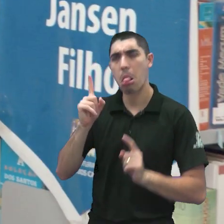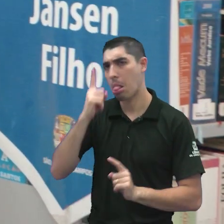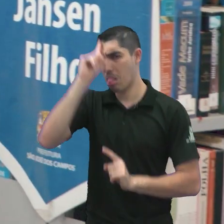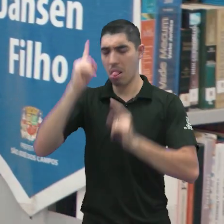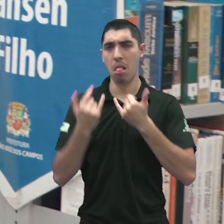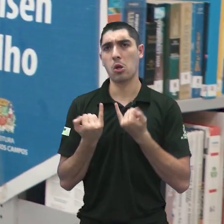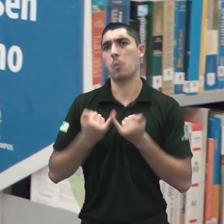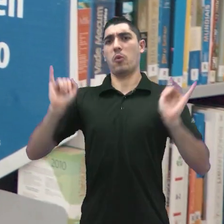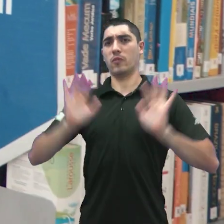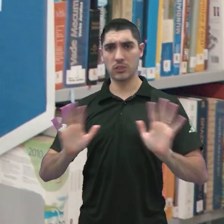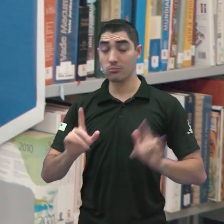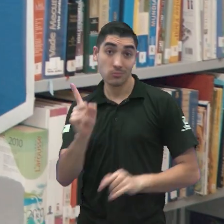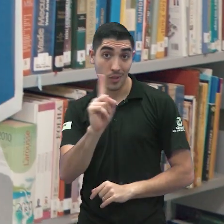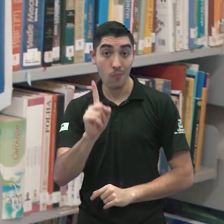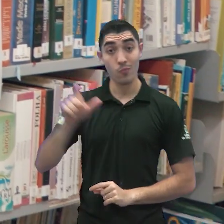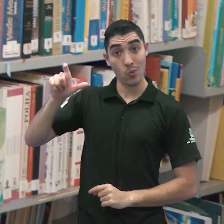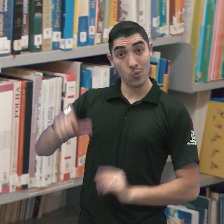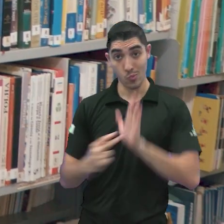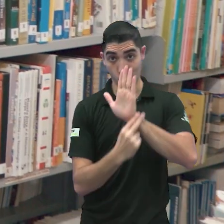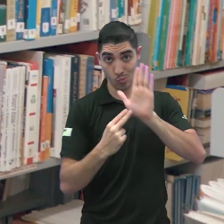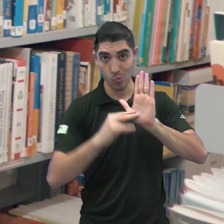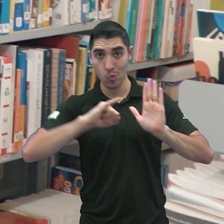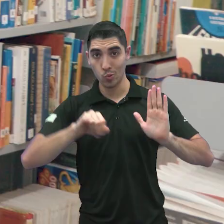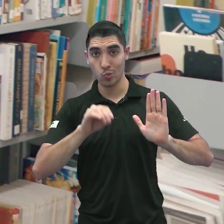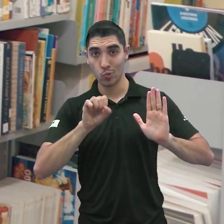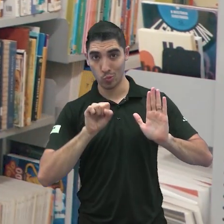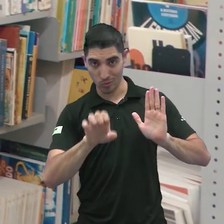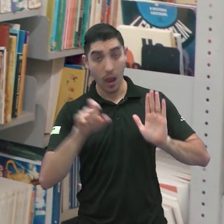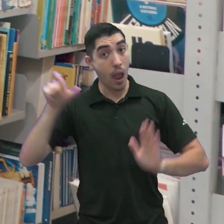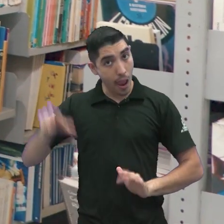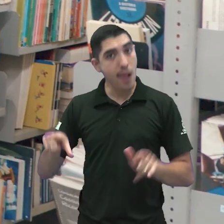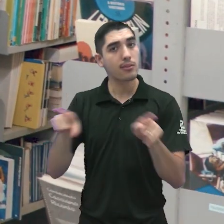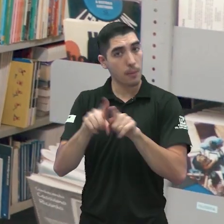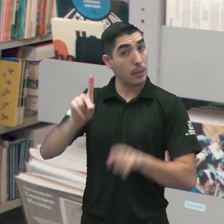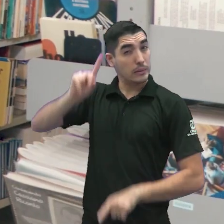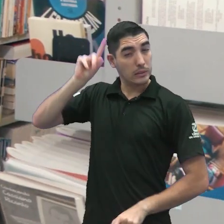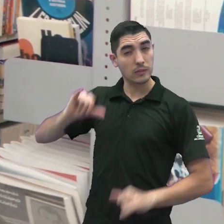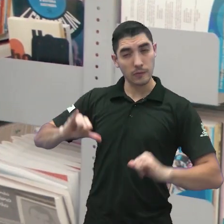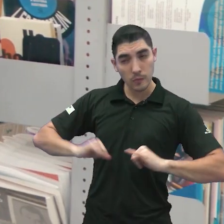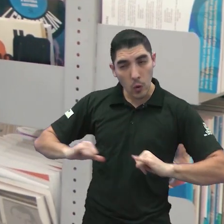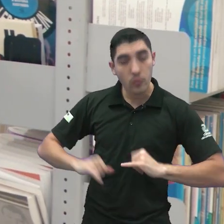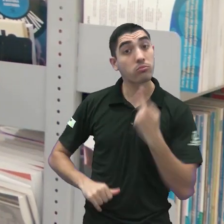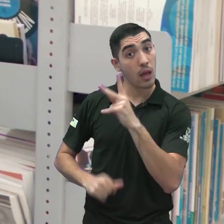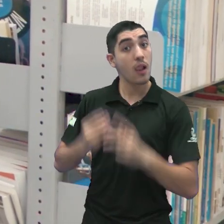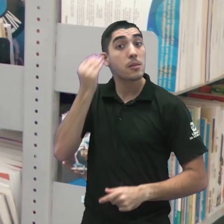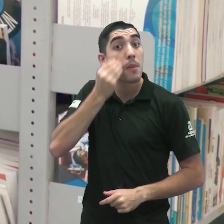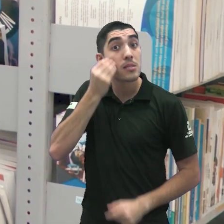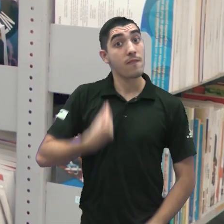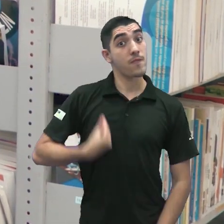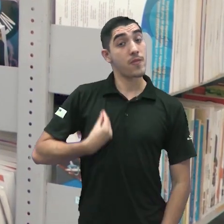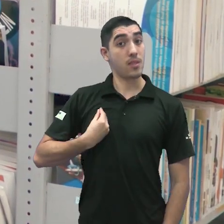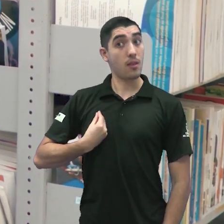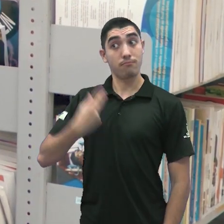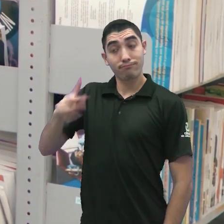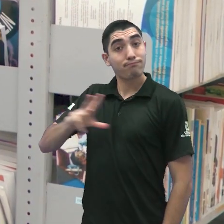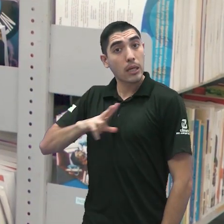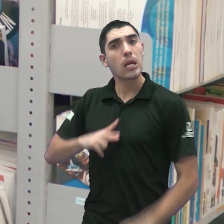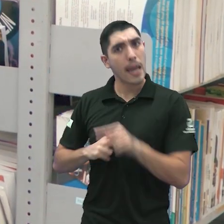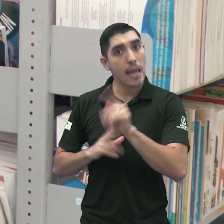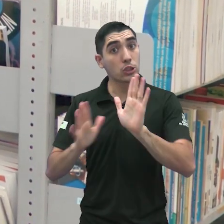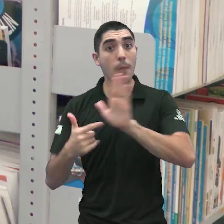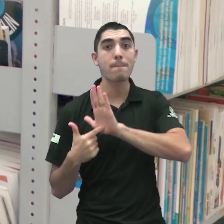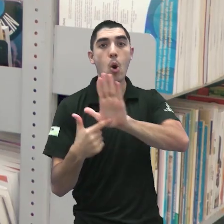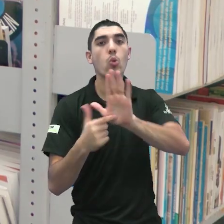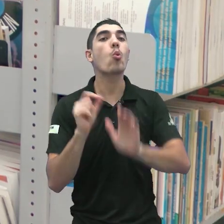O José Mauro de Vasconcelos, o autor do livro, ele também teve a vida marcada pela dor e pela imaginação. Ele chegou a